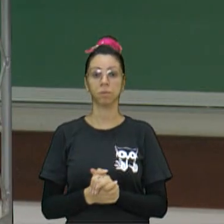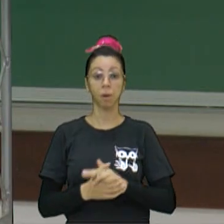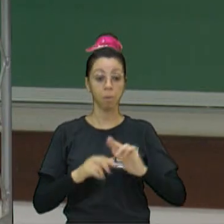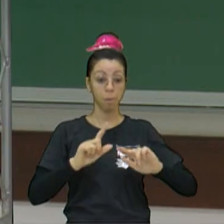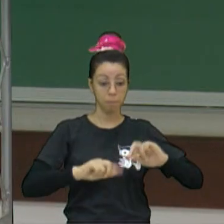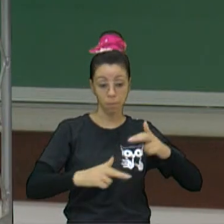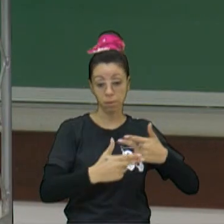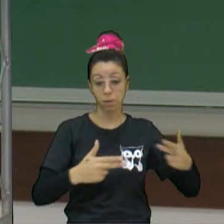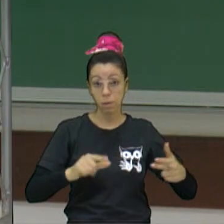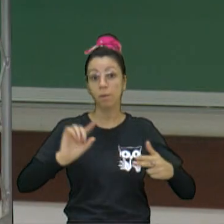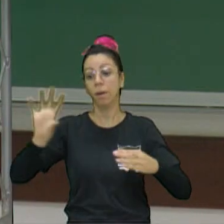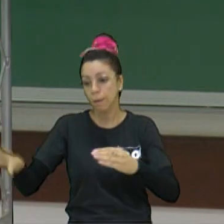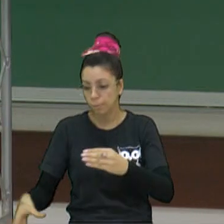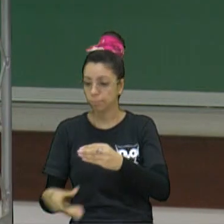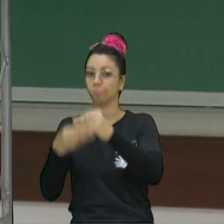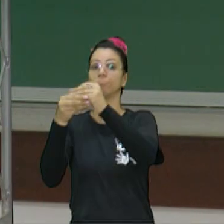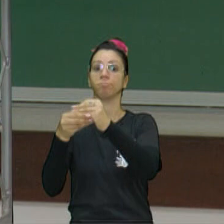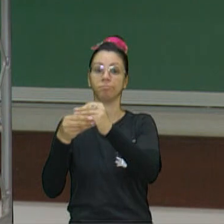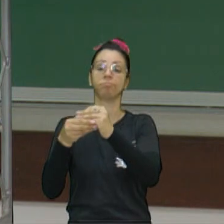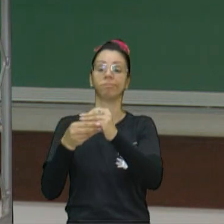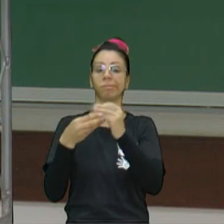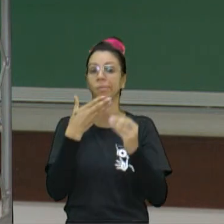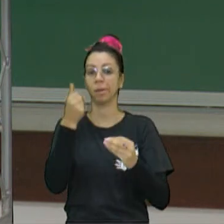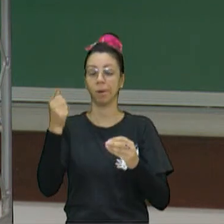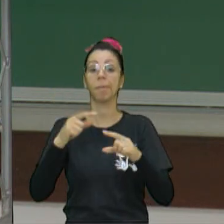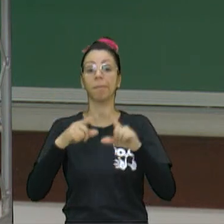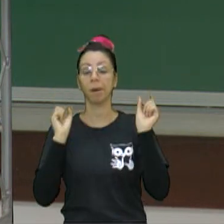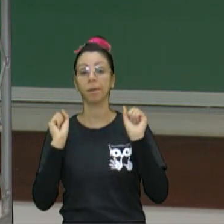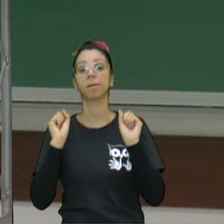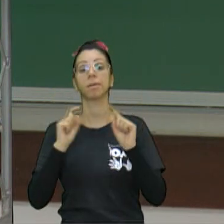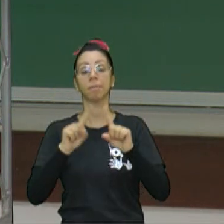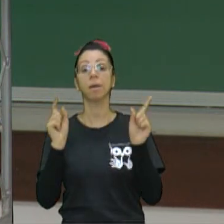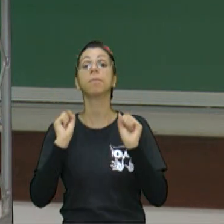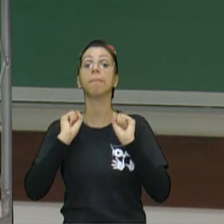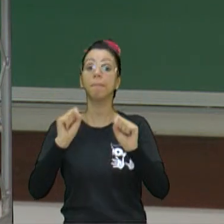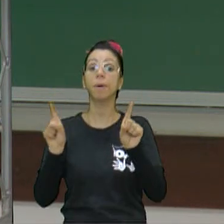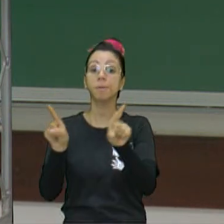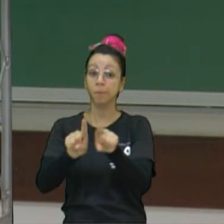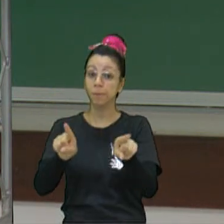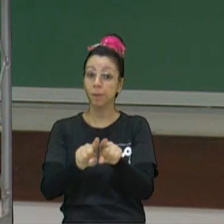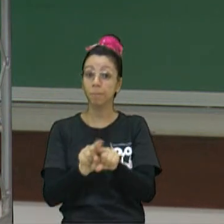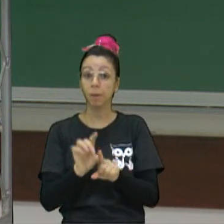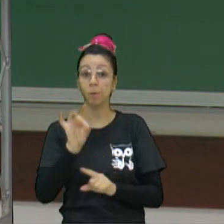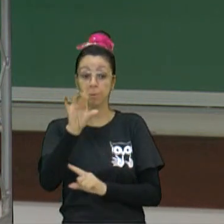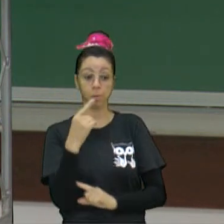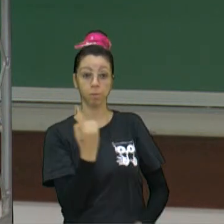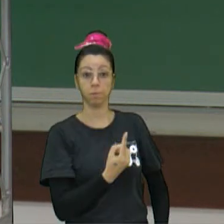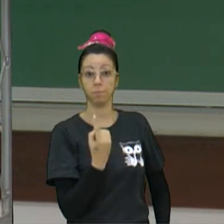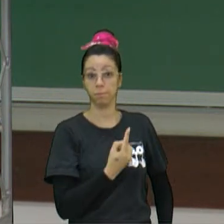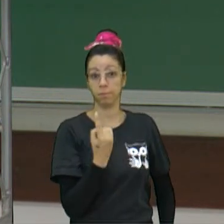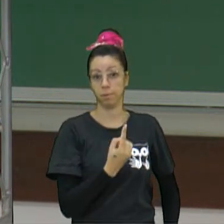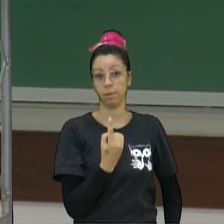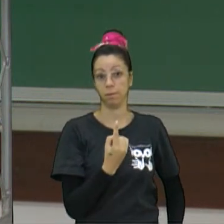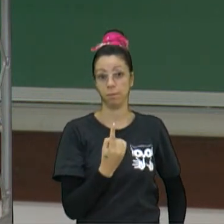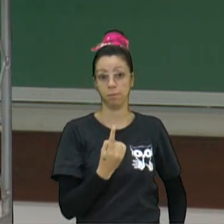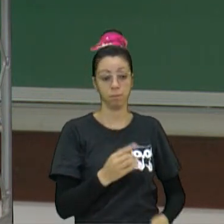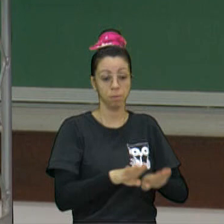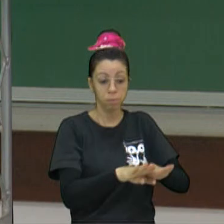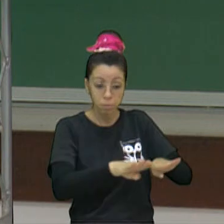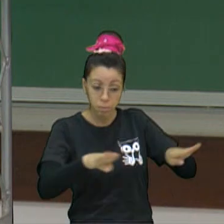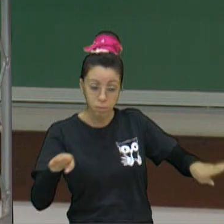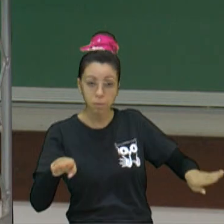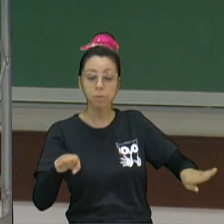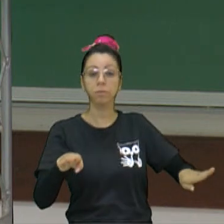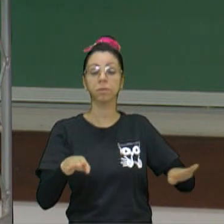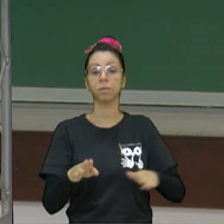além, utilizado para melhorar ainda mais os movimentos. Mas ele pode ser o quê? Realizado apenas no solo, né? Pode ser realizado no chão sem